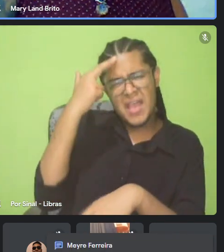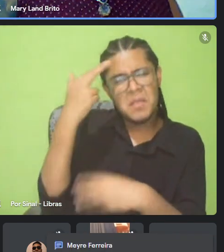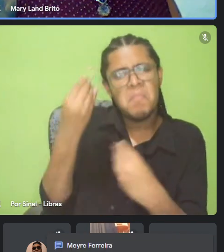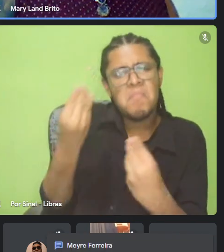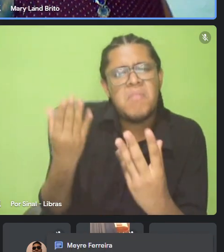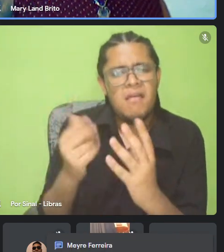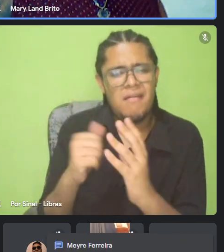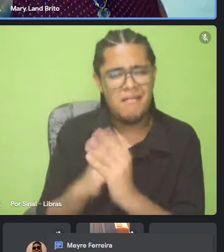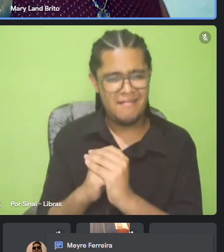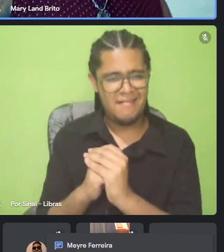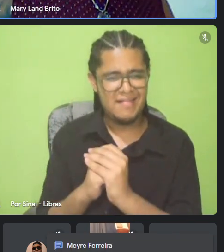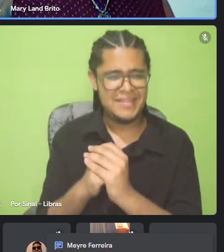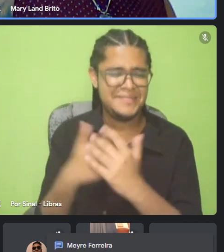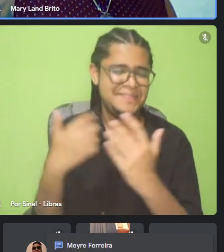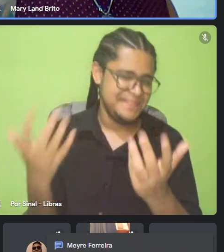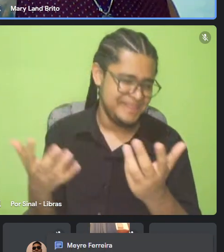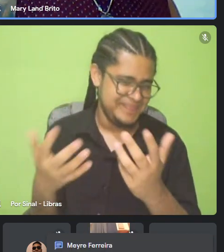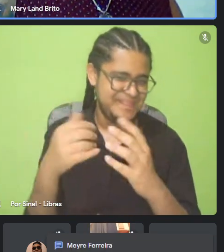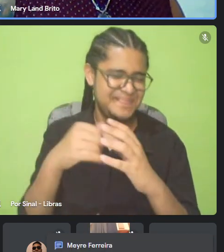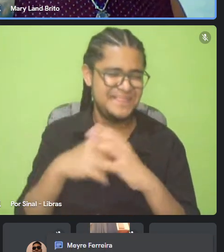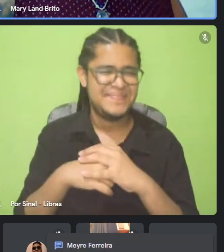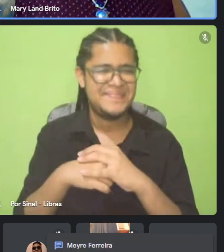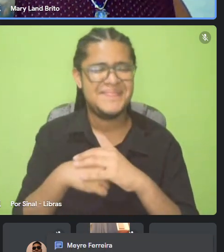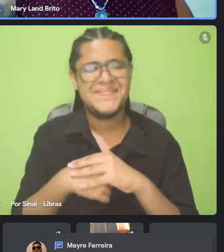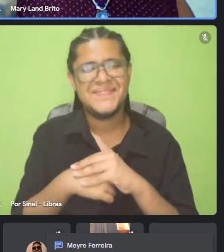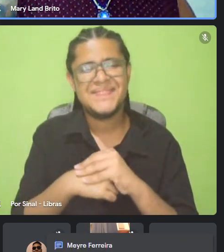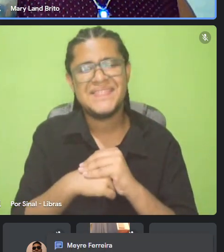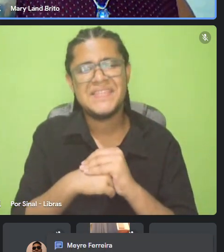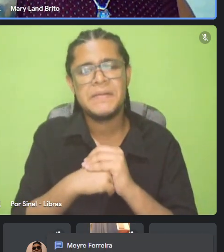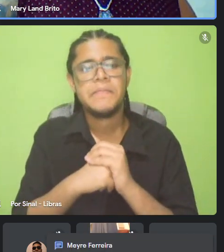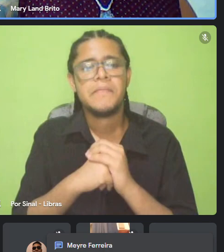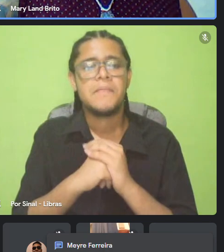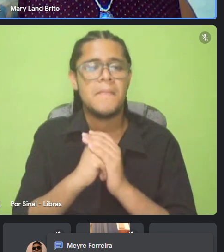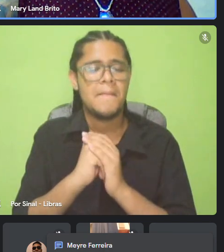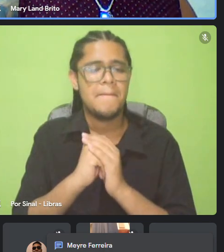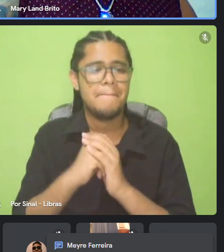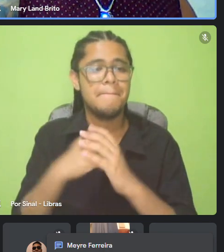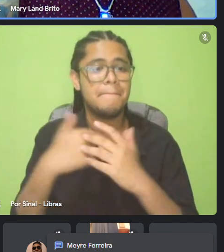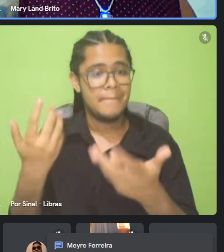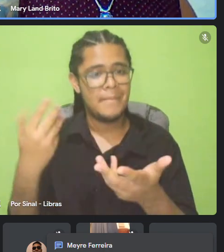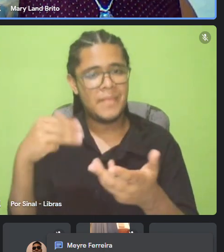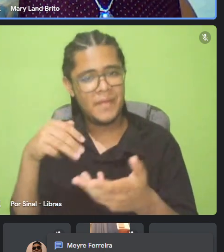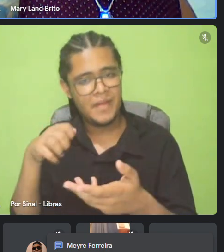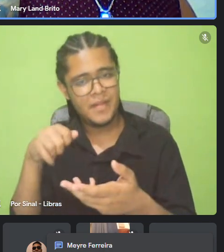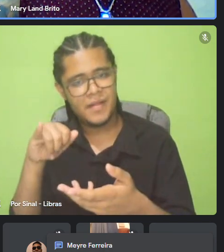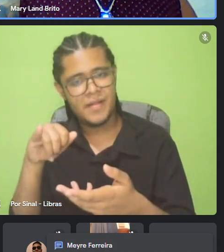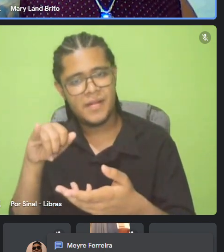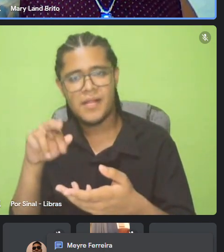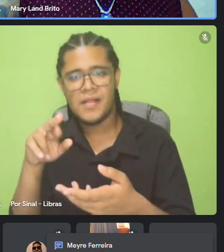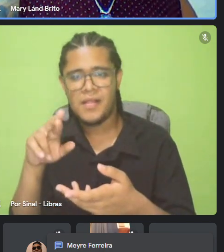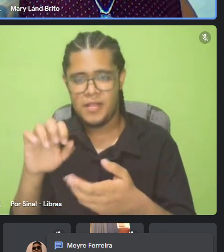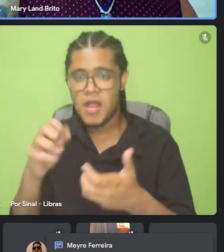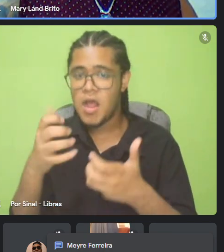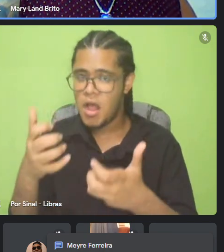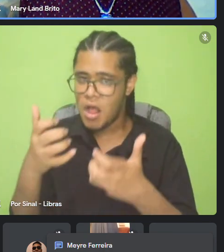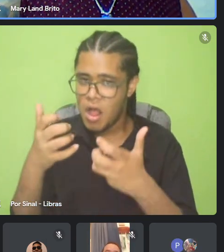Para escrever as palavras uma com a outra. Meire, você gostaria de abrir o